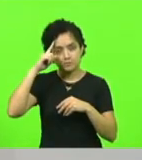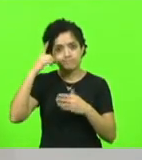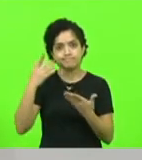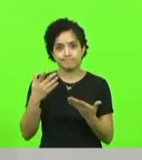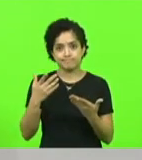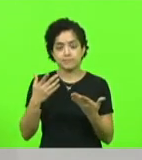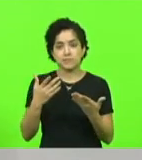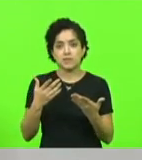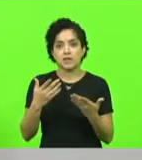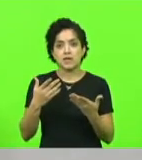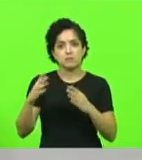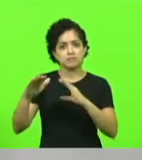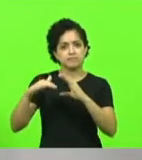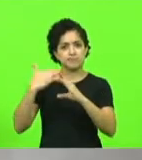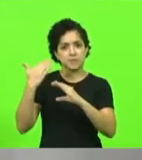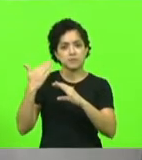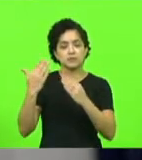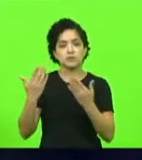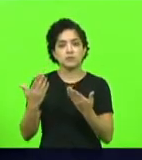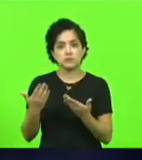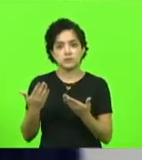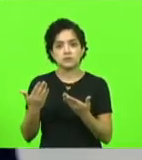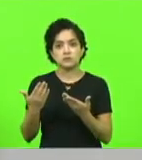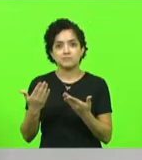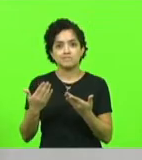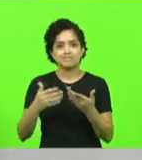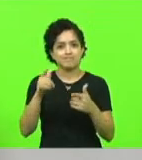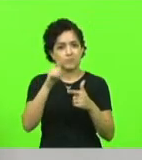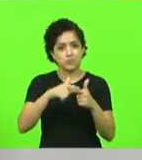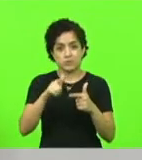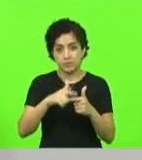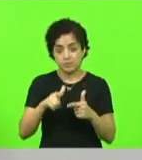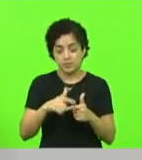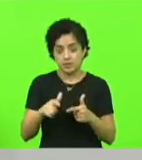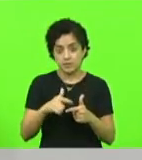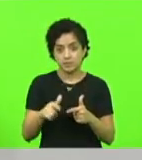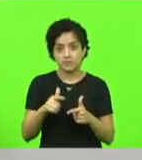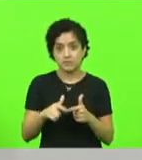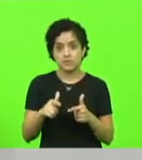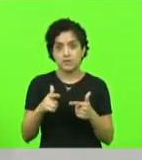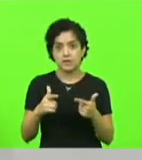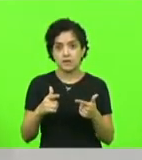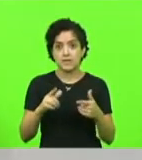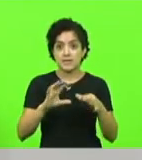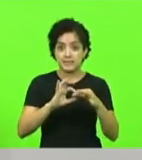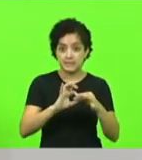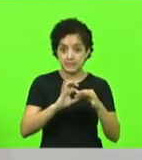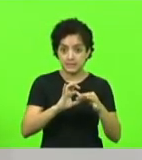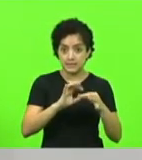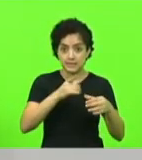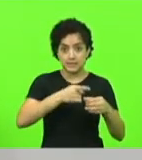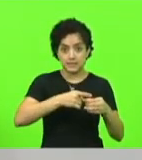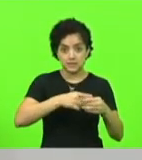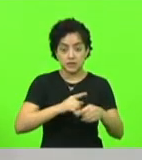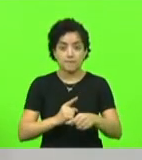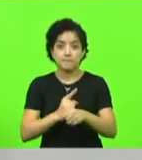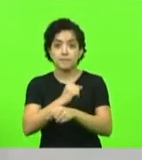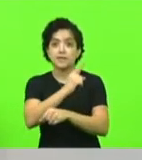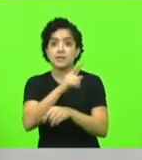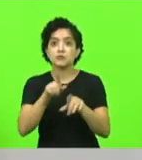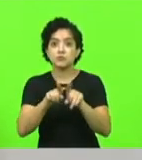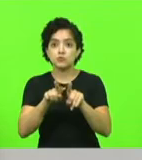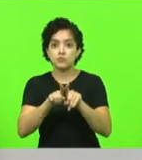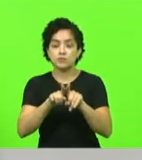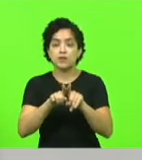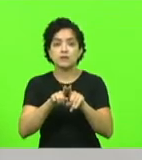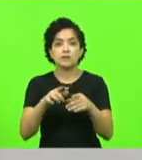manhã me mandou uma mensagem também devido à situação caótica da SC, que liga Capinzal a Piratuba, que realmente não tem mais condições.